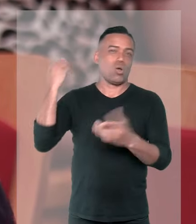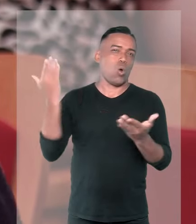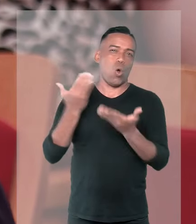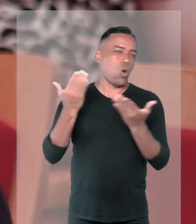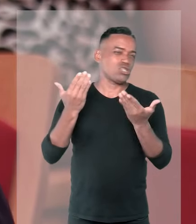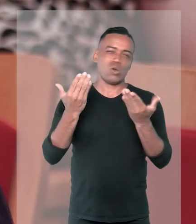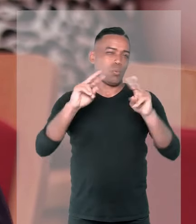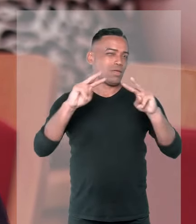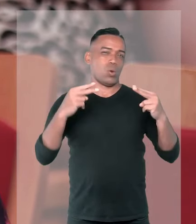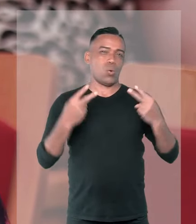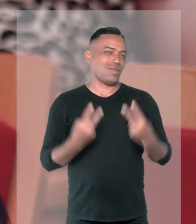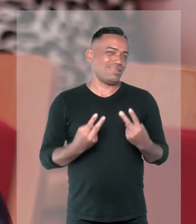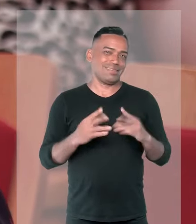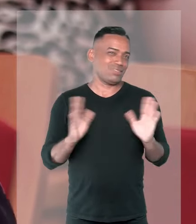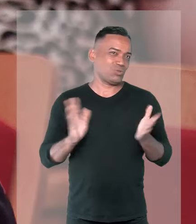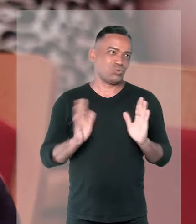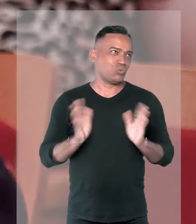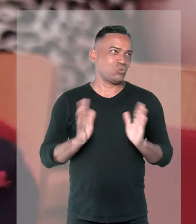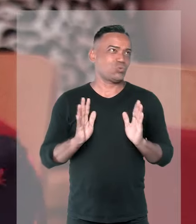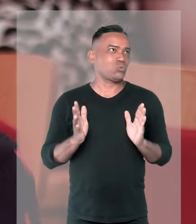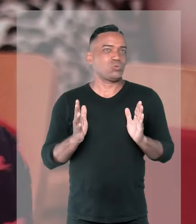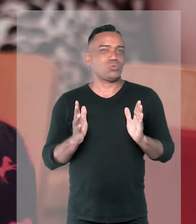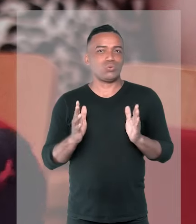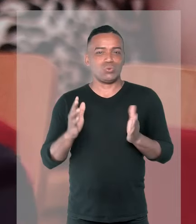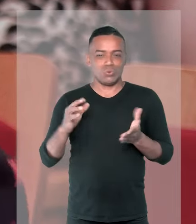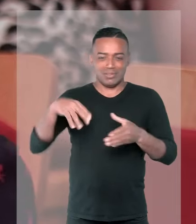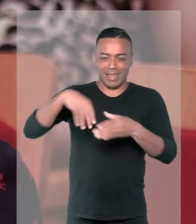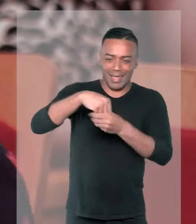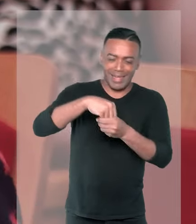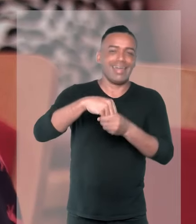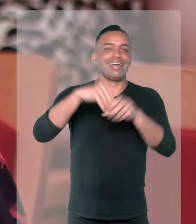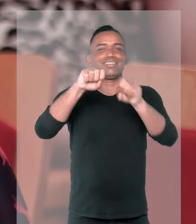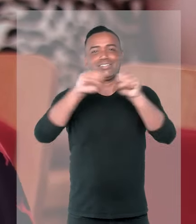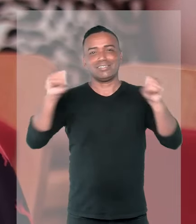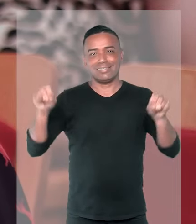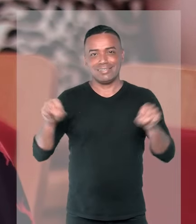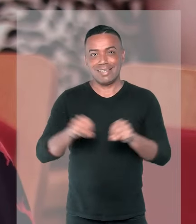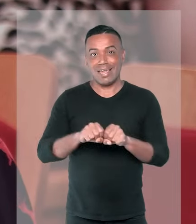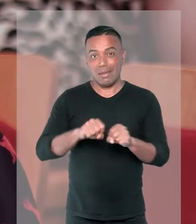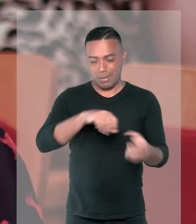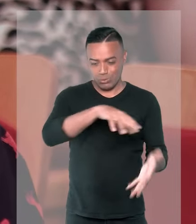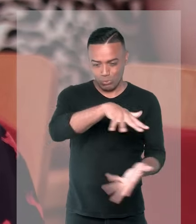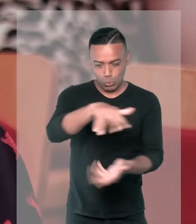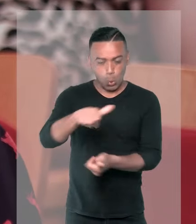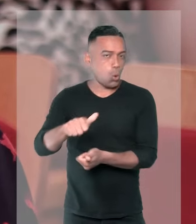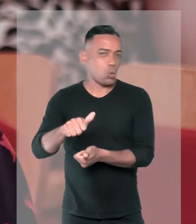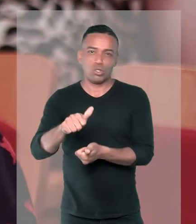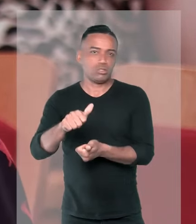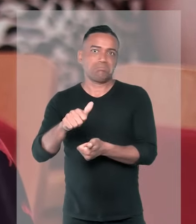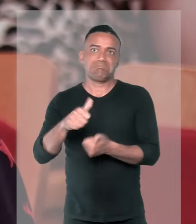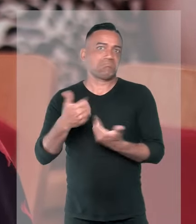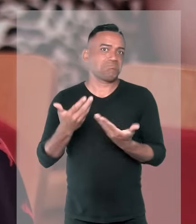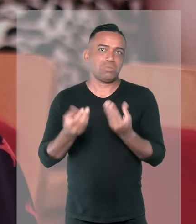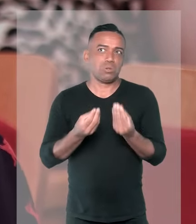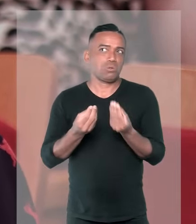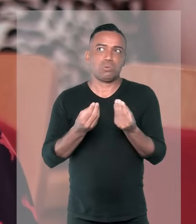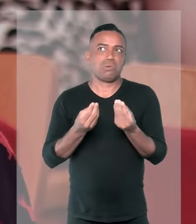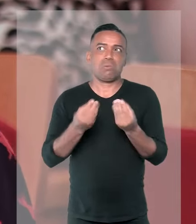reconheço mais né nessa nessa nesse sistema de mundo que a gente vive eh eh com o